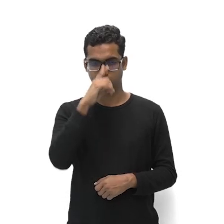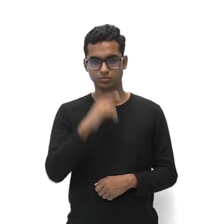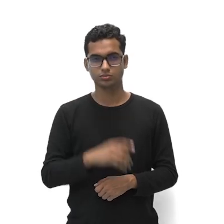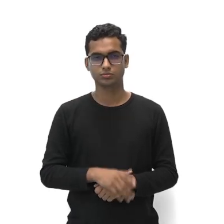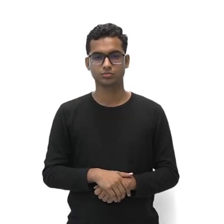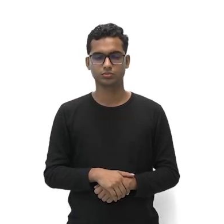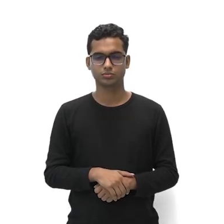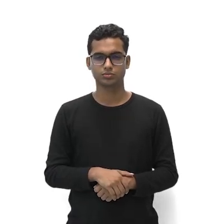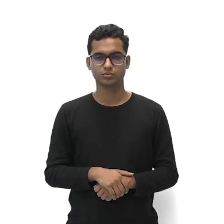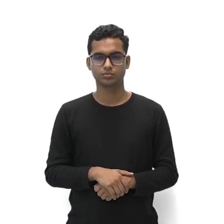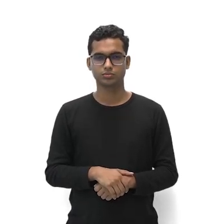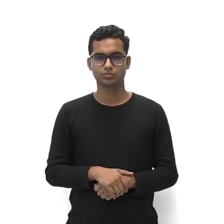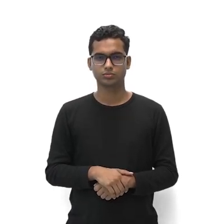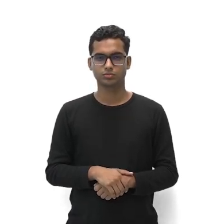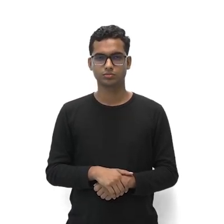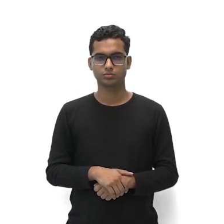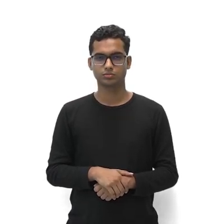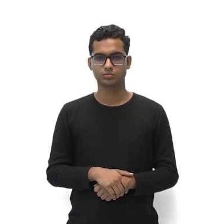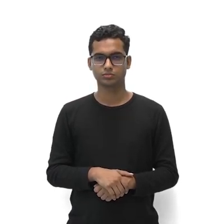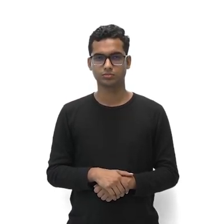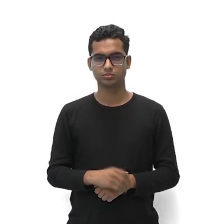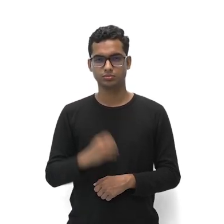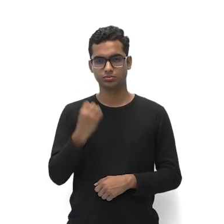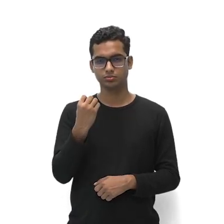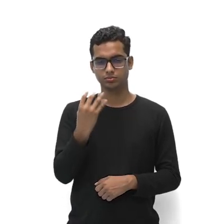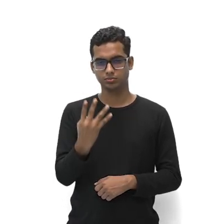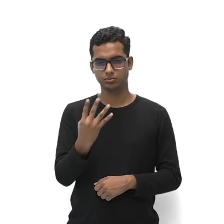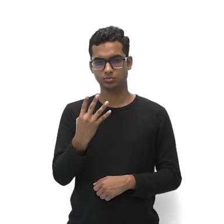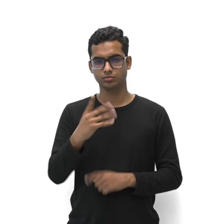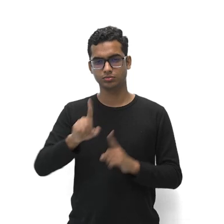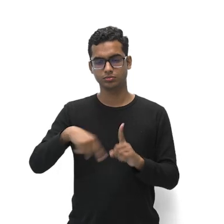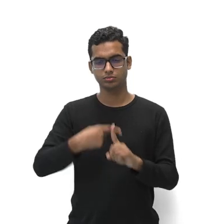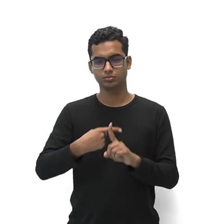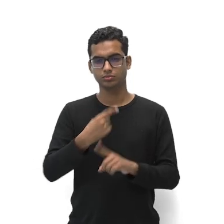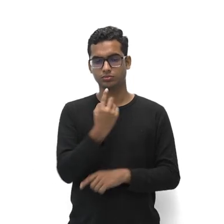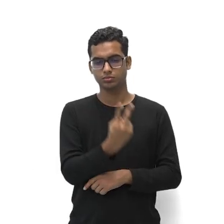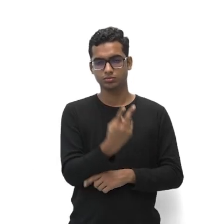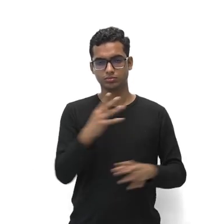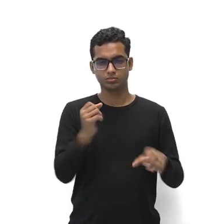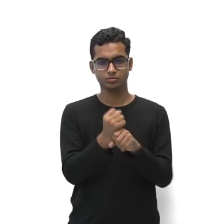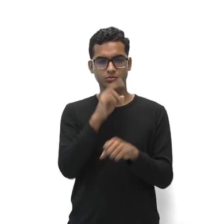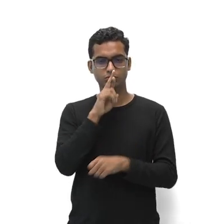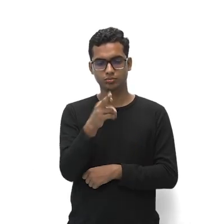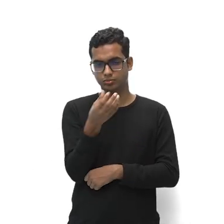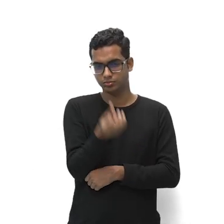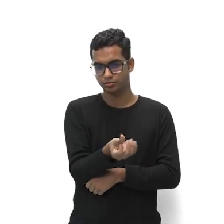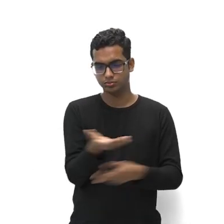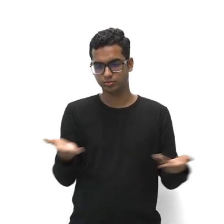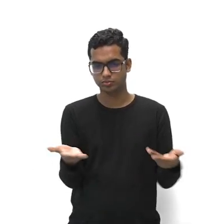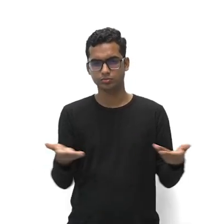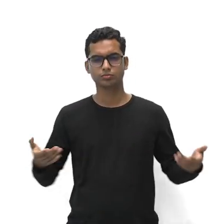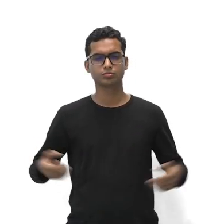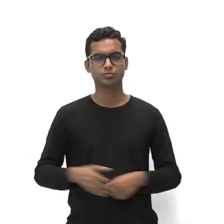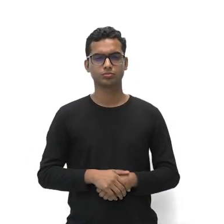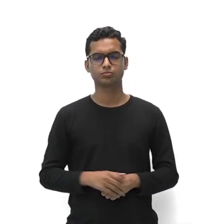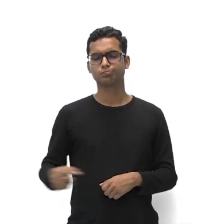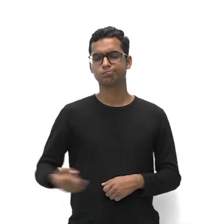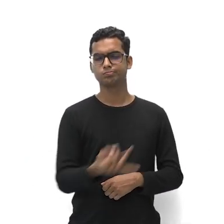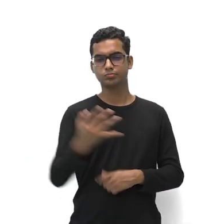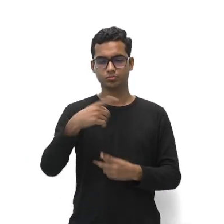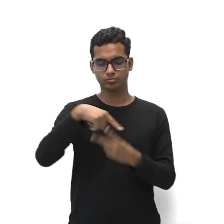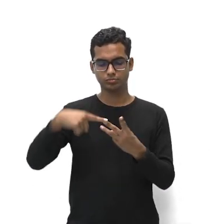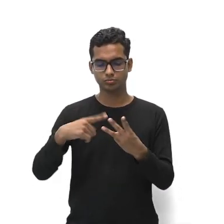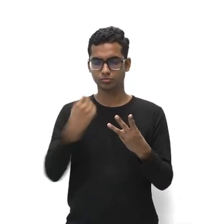1, 4 mais 2, 6. Só que agora eu tenho quantas casas decimais? Tenho 3